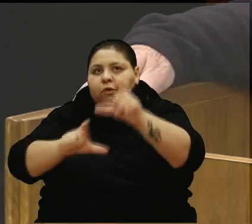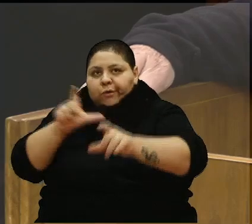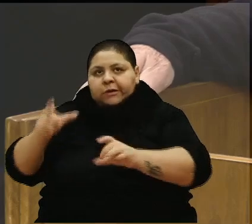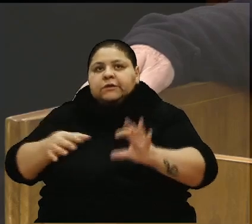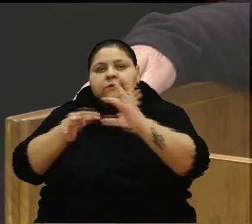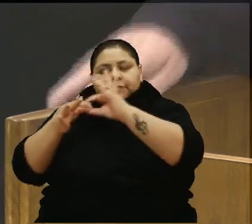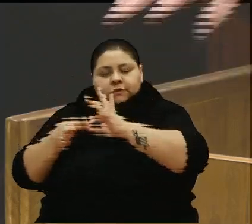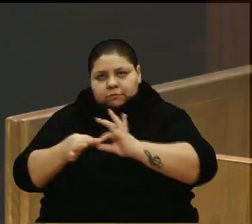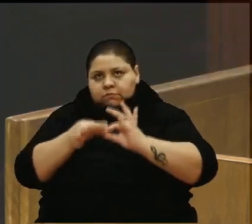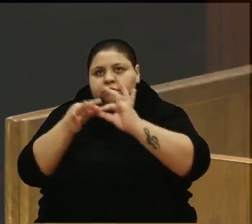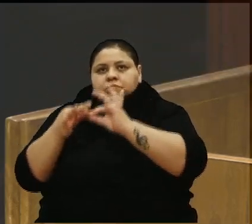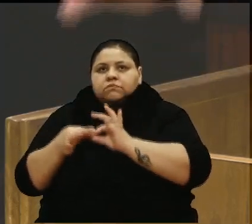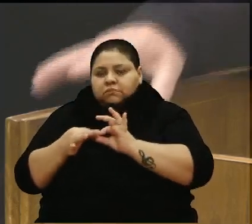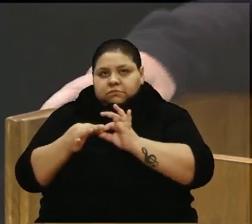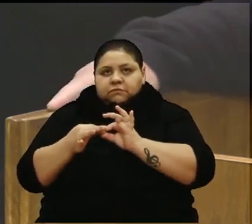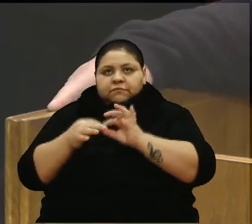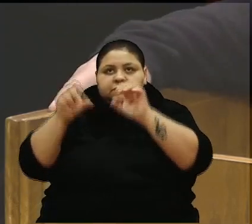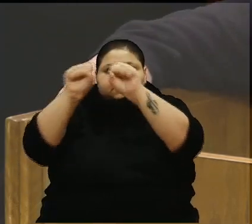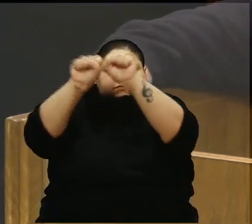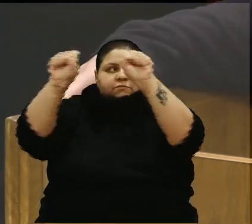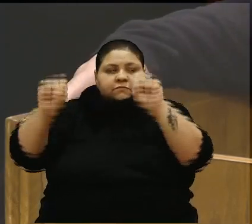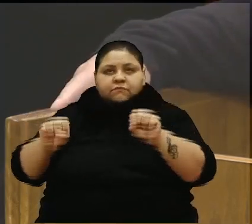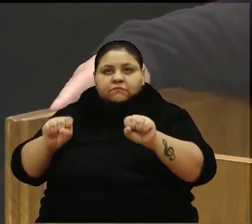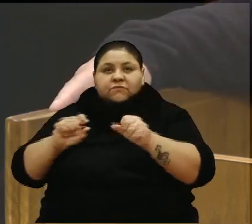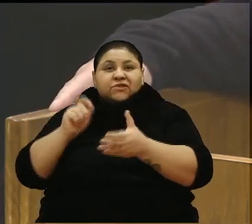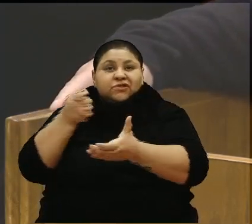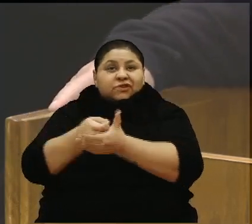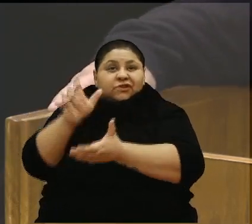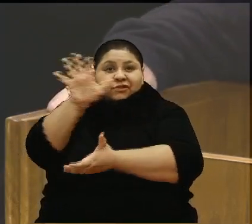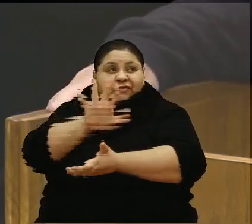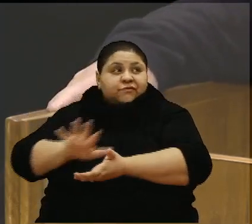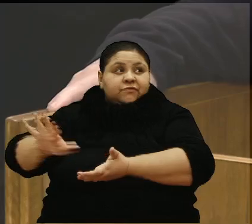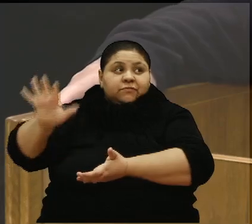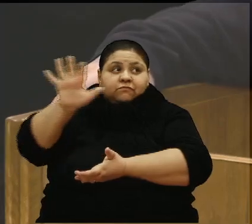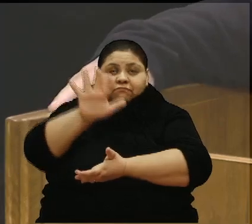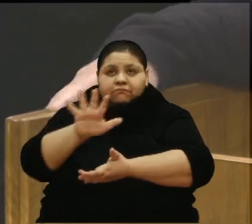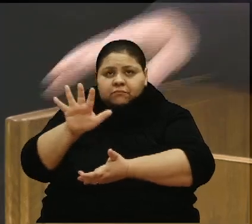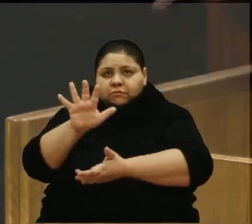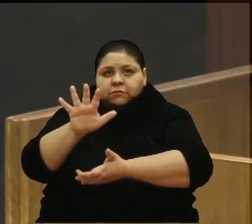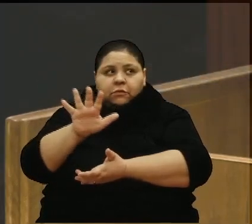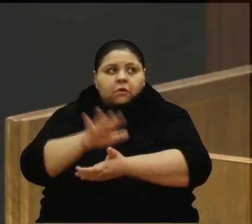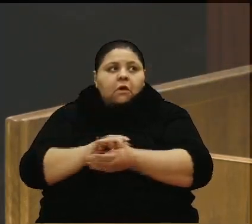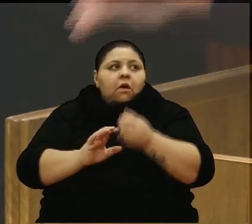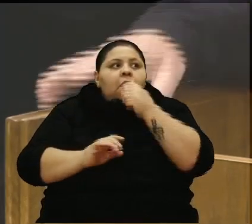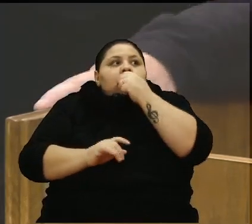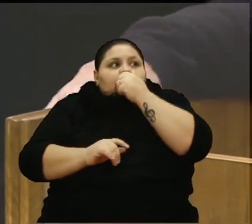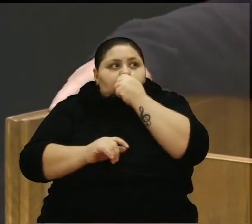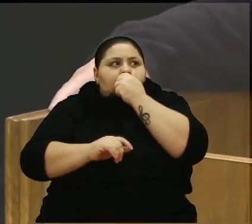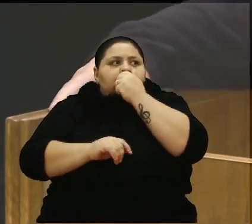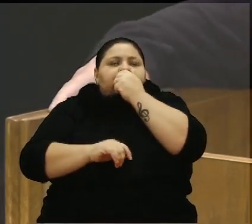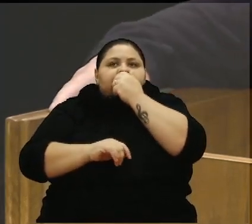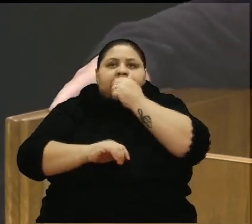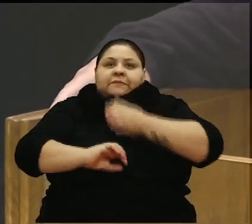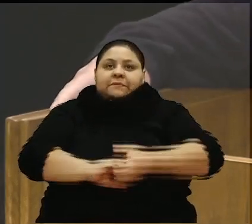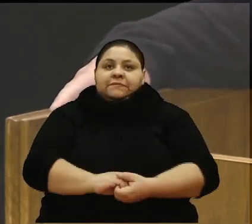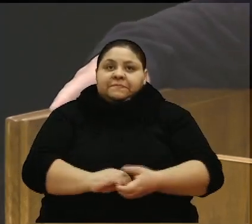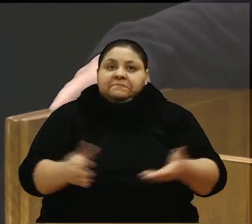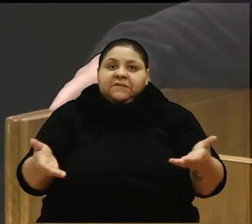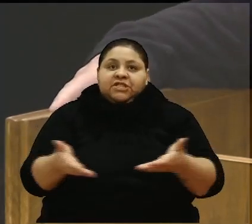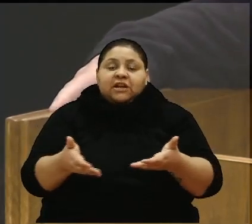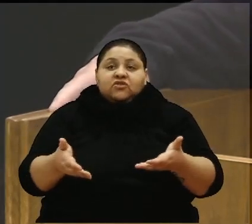vinculadas ao sistema financeiro como um todo e ao rentismo. Então, tem uma ampla maioria no